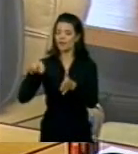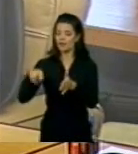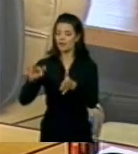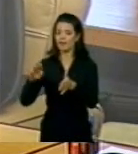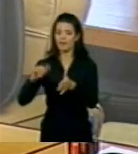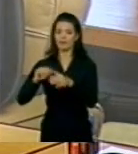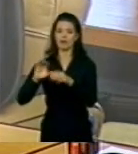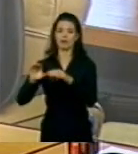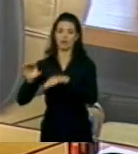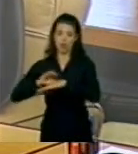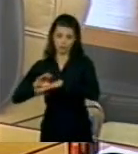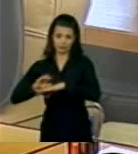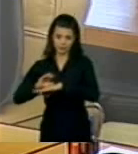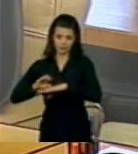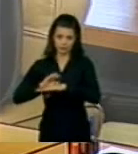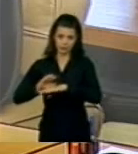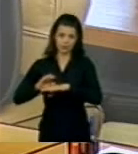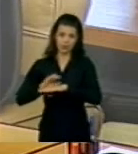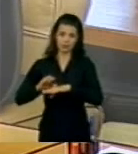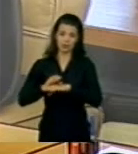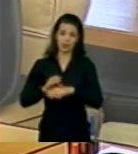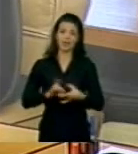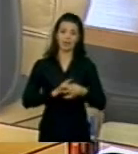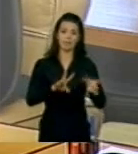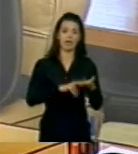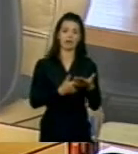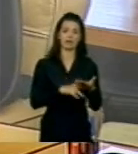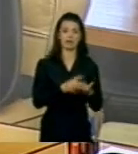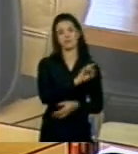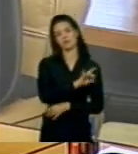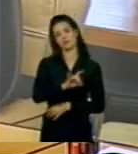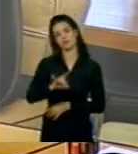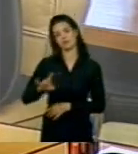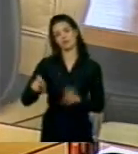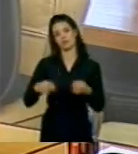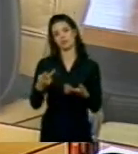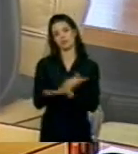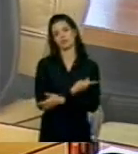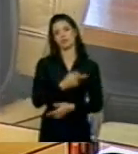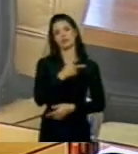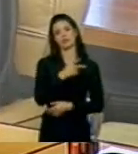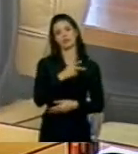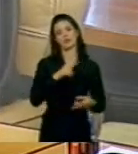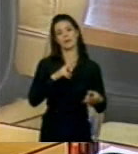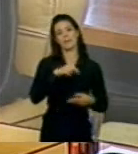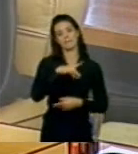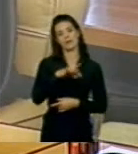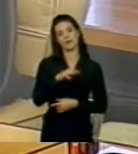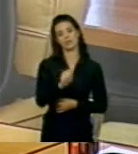a declaração de inconstitucionalidade de interpretação que possibilite a aplicação de medidas cautelares pessoais de